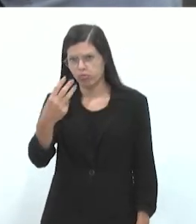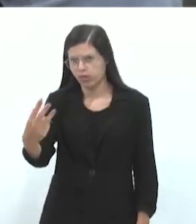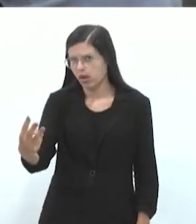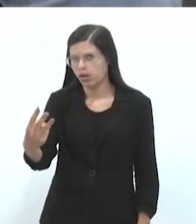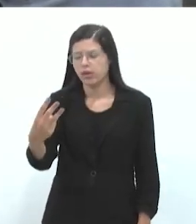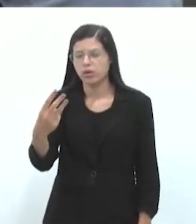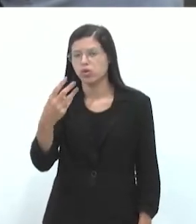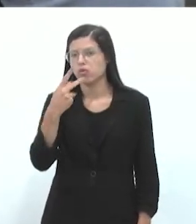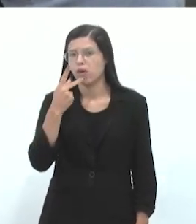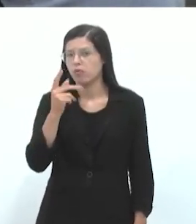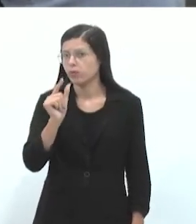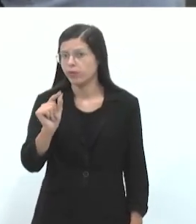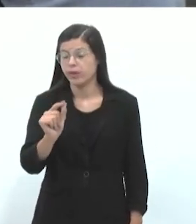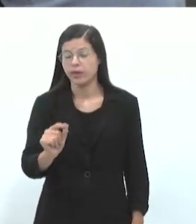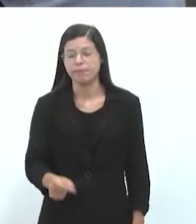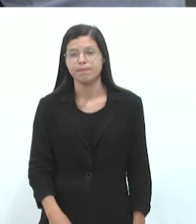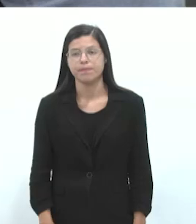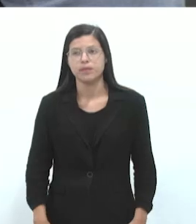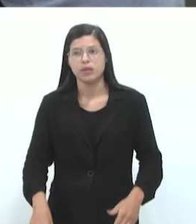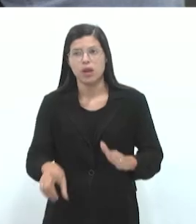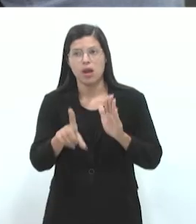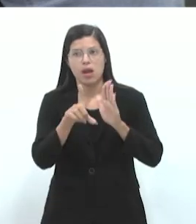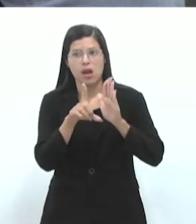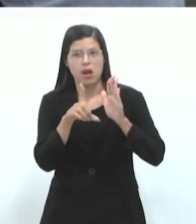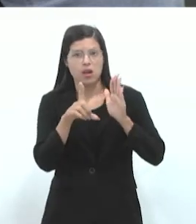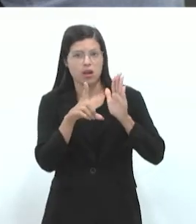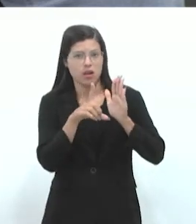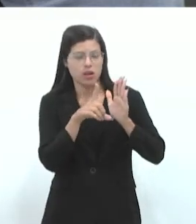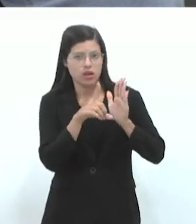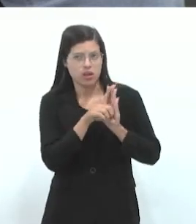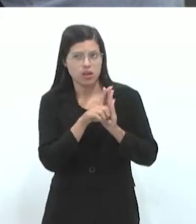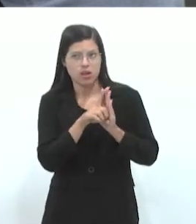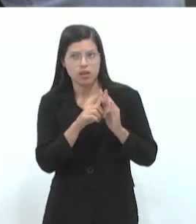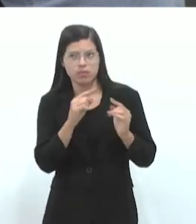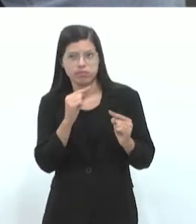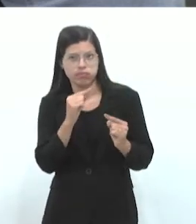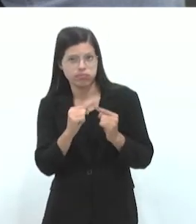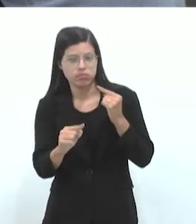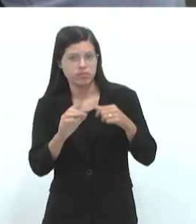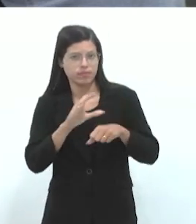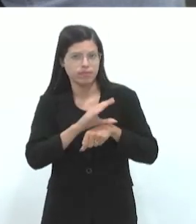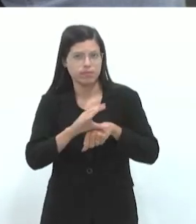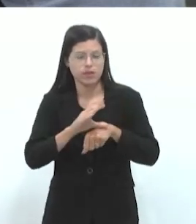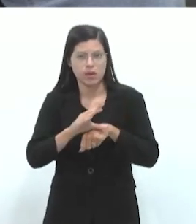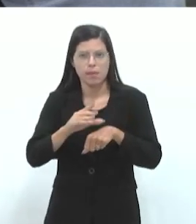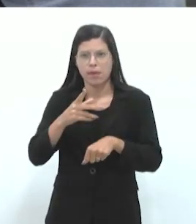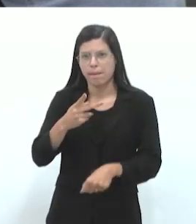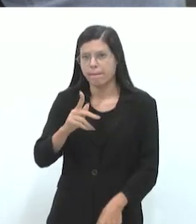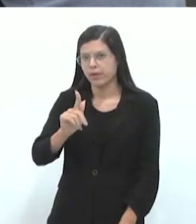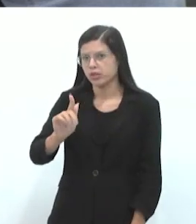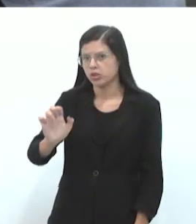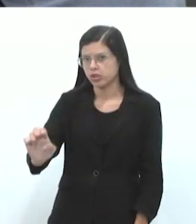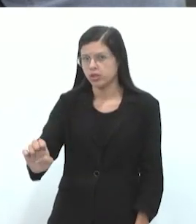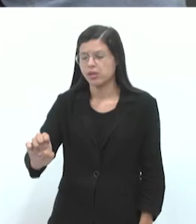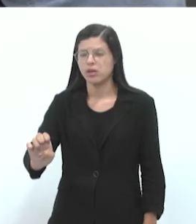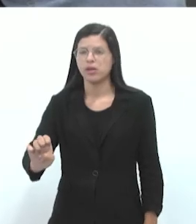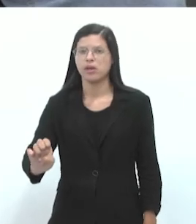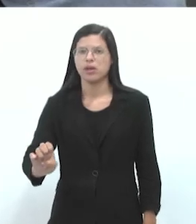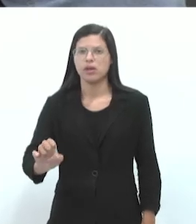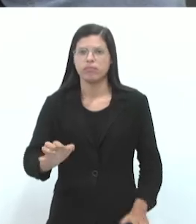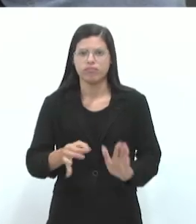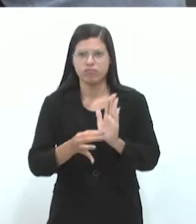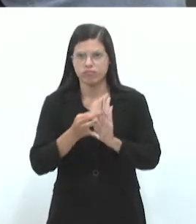número 3? A lei reputada inconstitucional pela PGE, em parecer que se